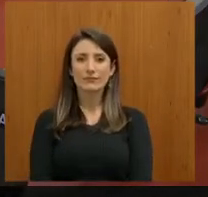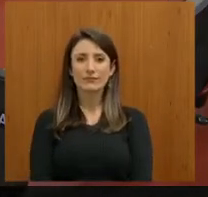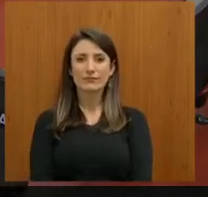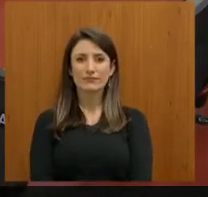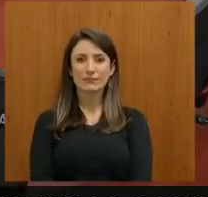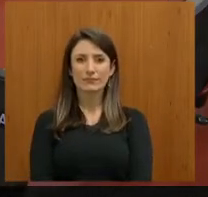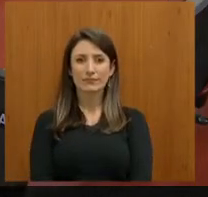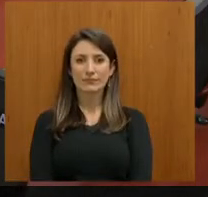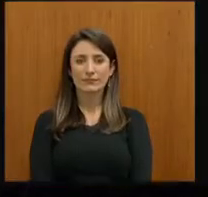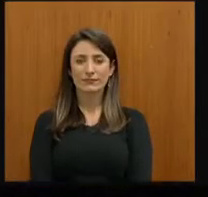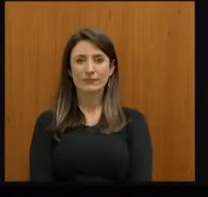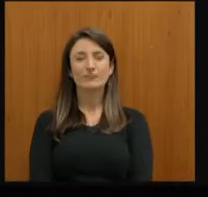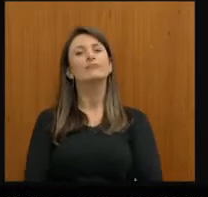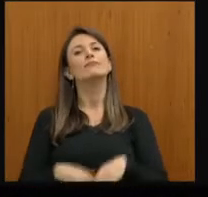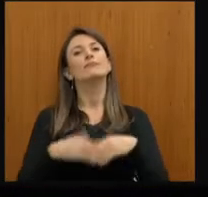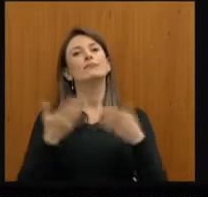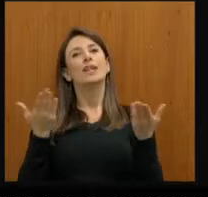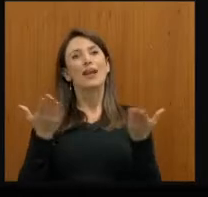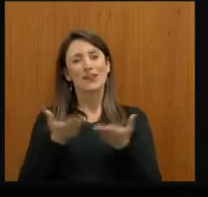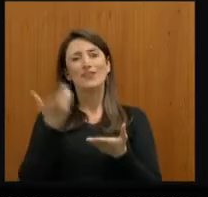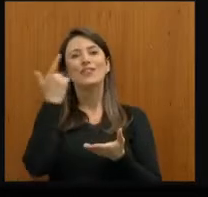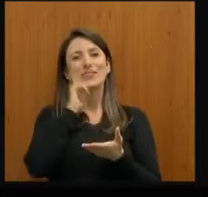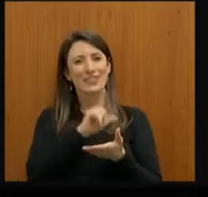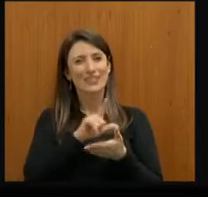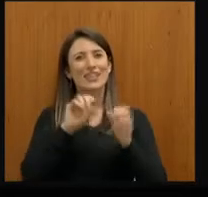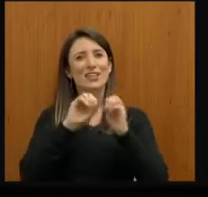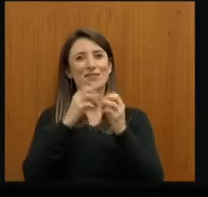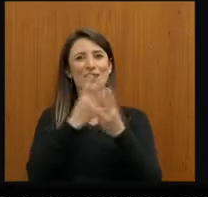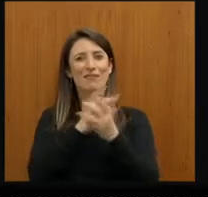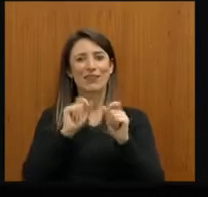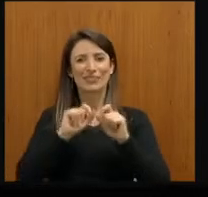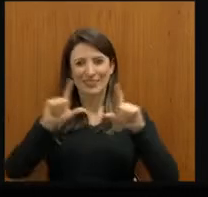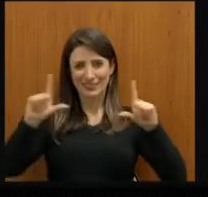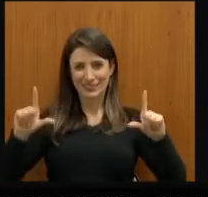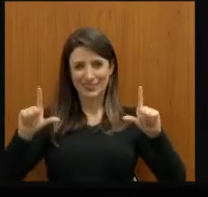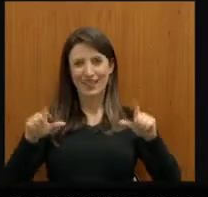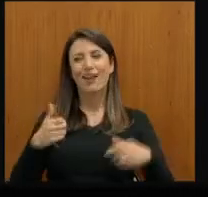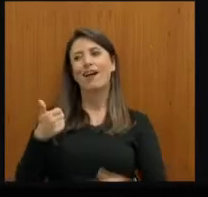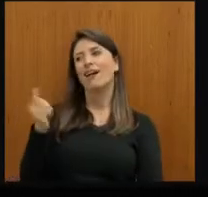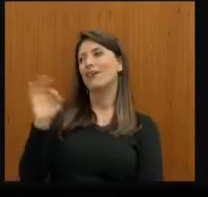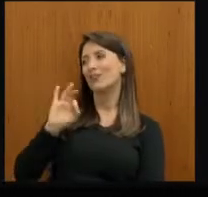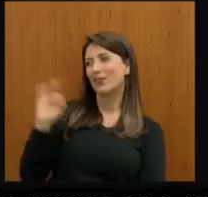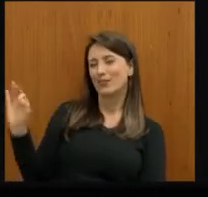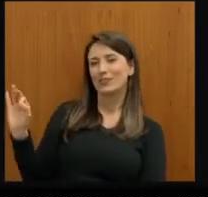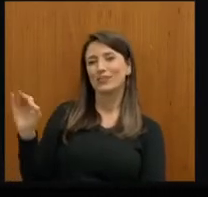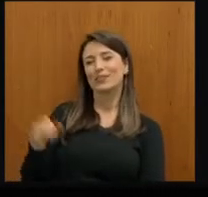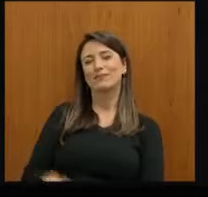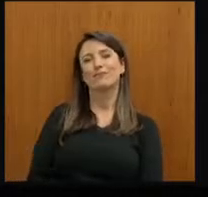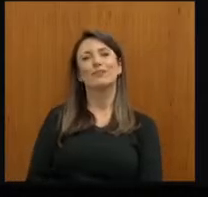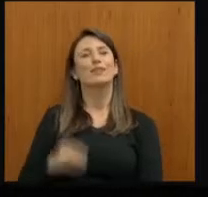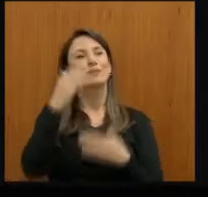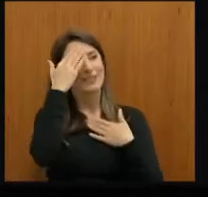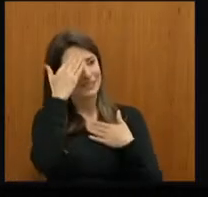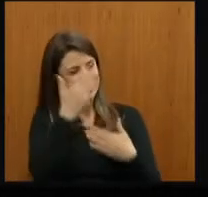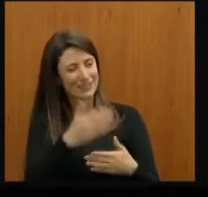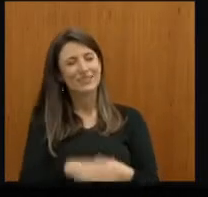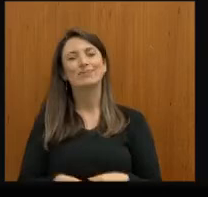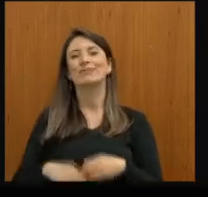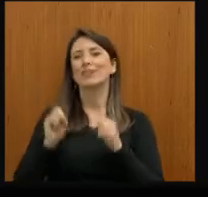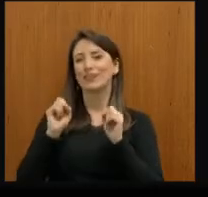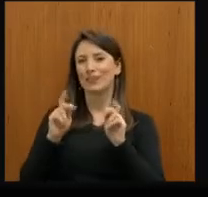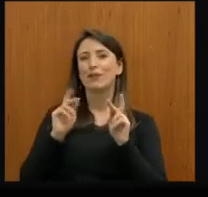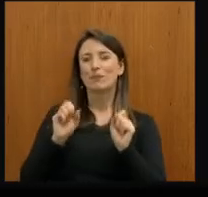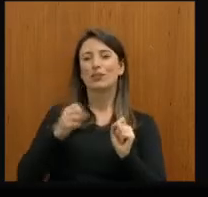e agora sim agora estamos organizando aqui a situação material Obrigado Dra Maria